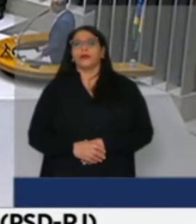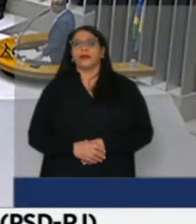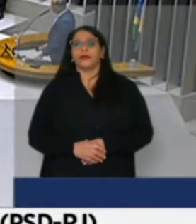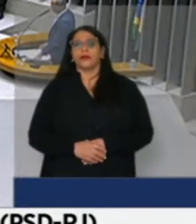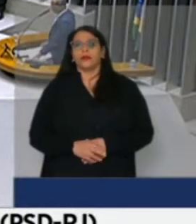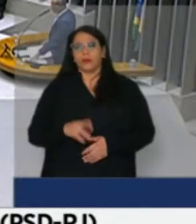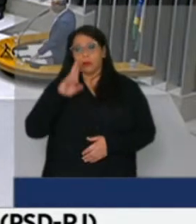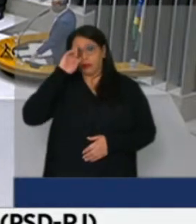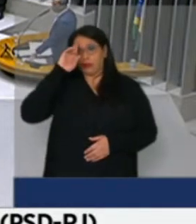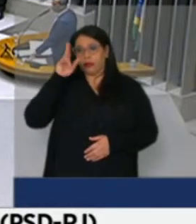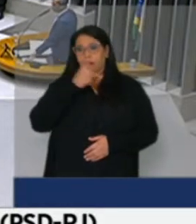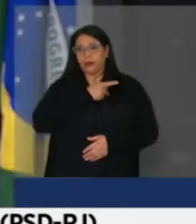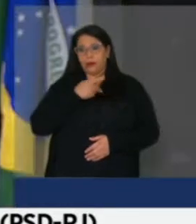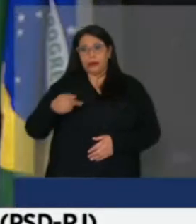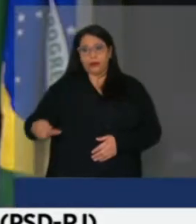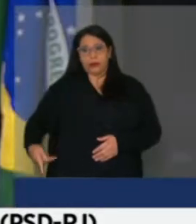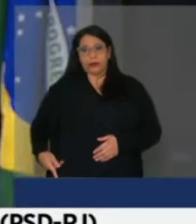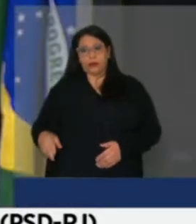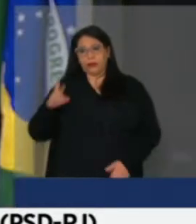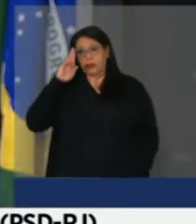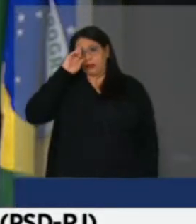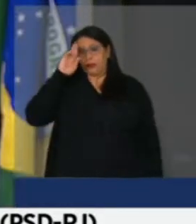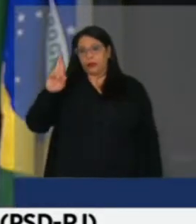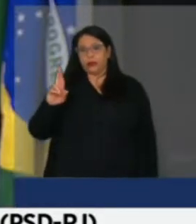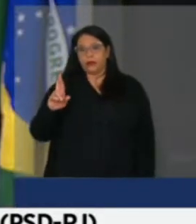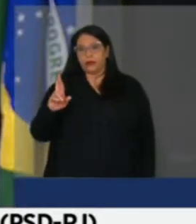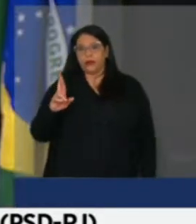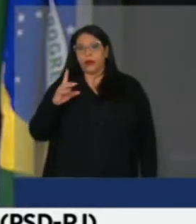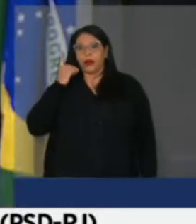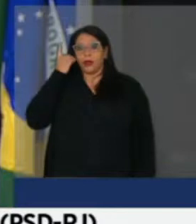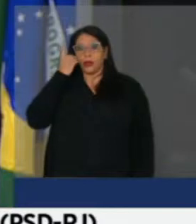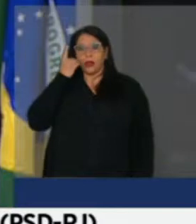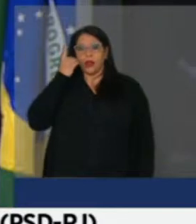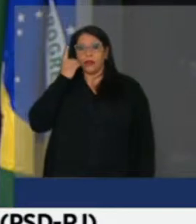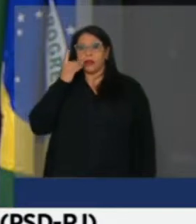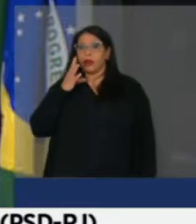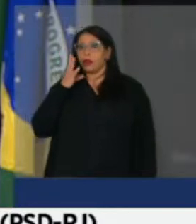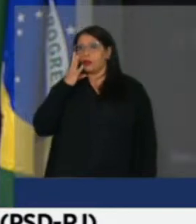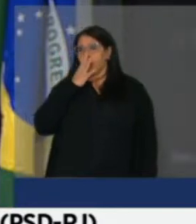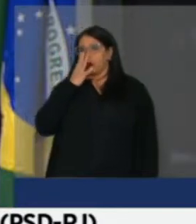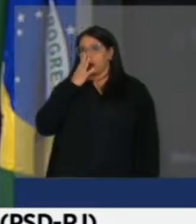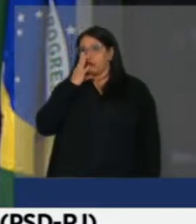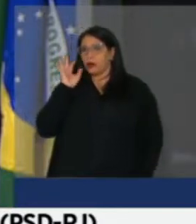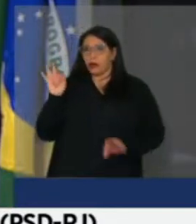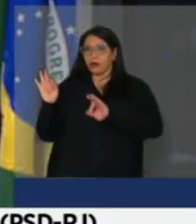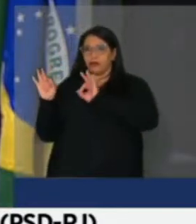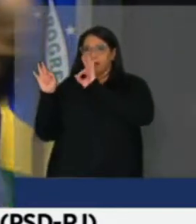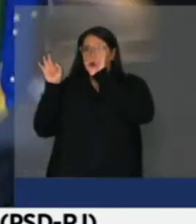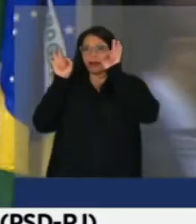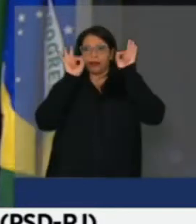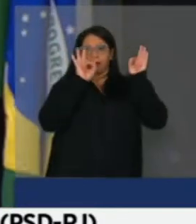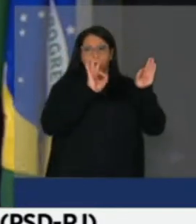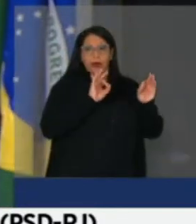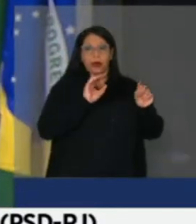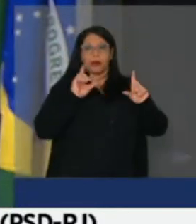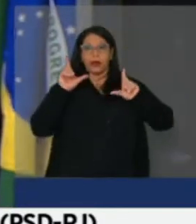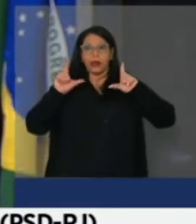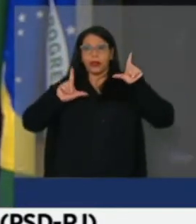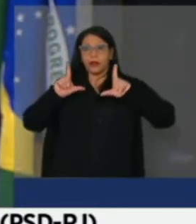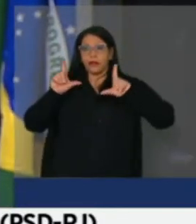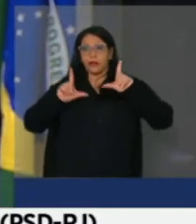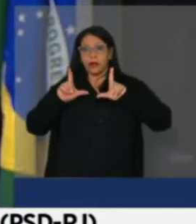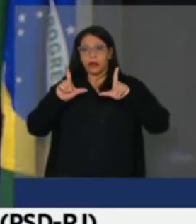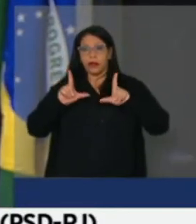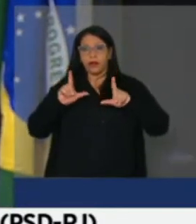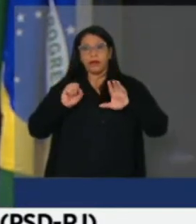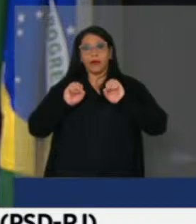Senhor presidente, senhoras e senhores deputados, aqueles que nos assistem pela TV Câmara, deixando